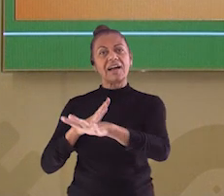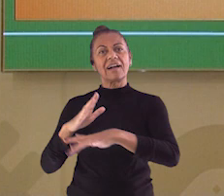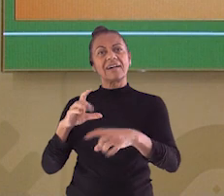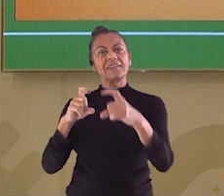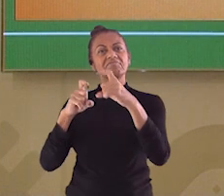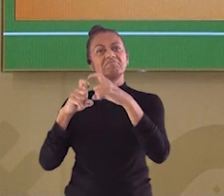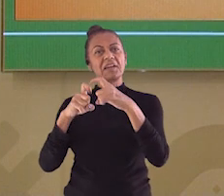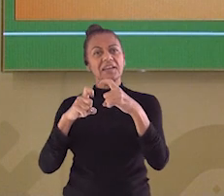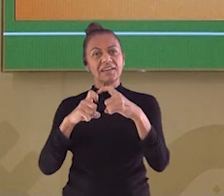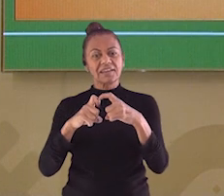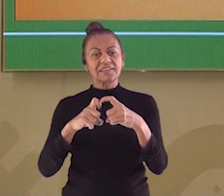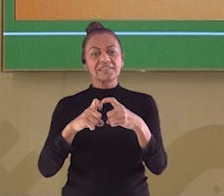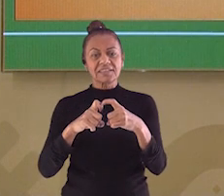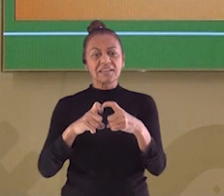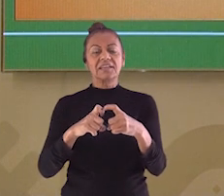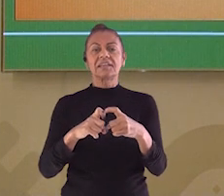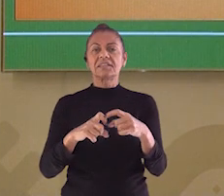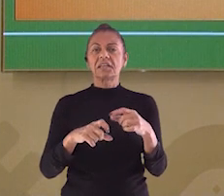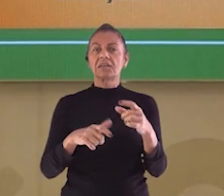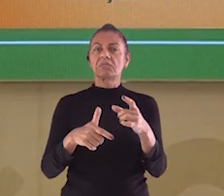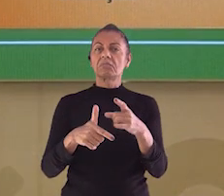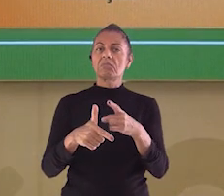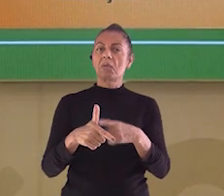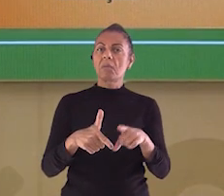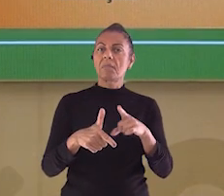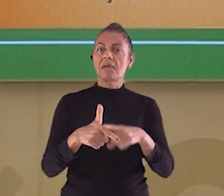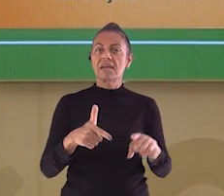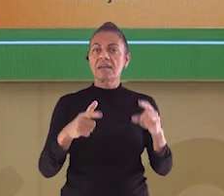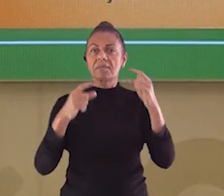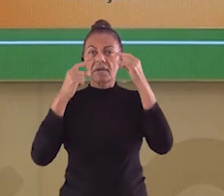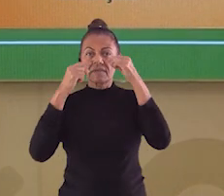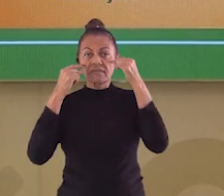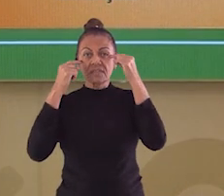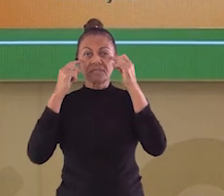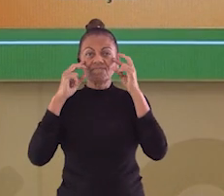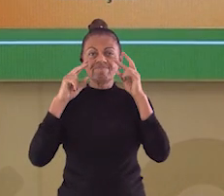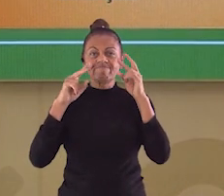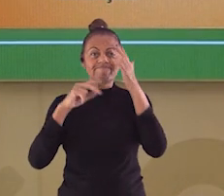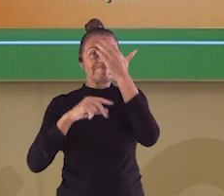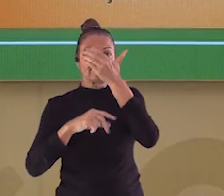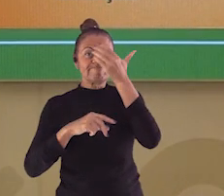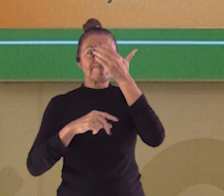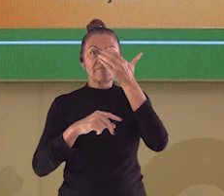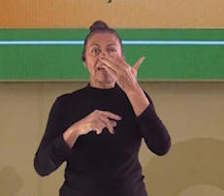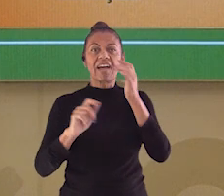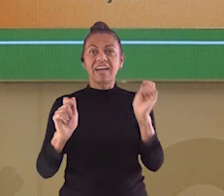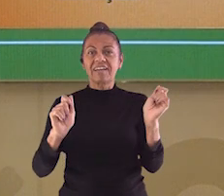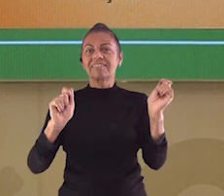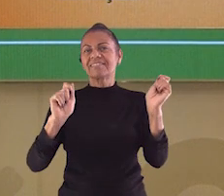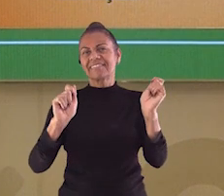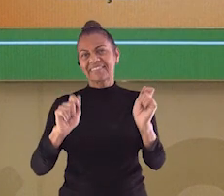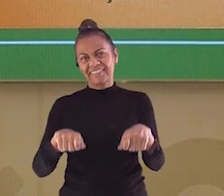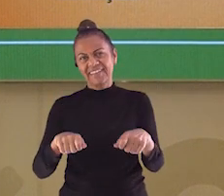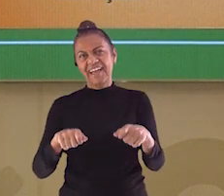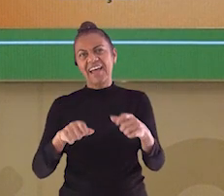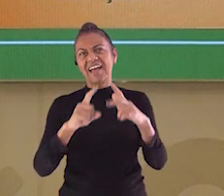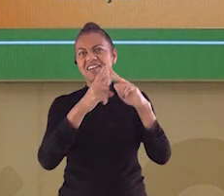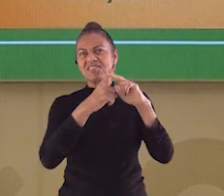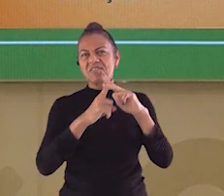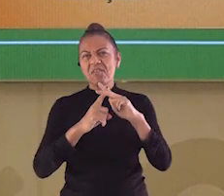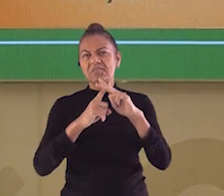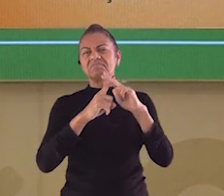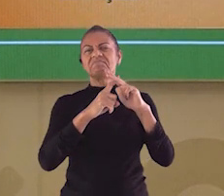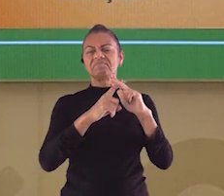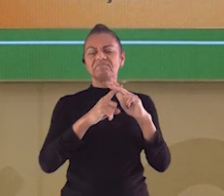seus problemas de visão corrigidos. São extremamente importantes também para o estudo e combate às